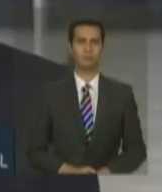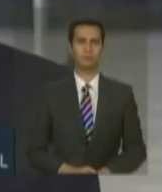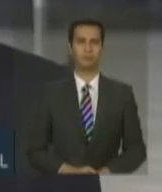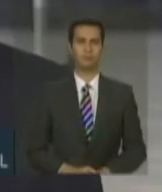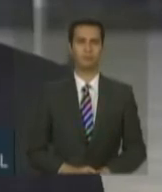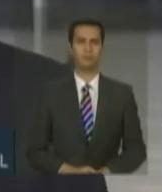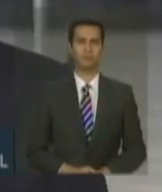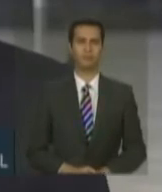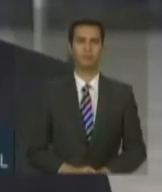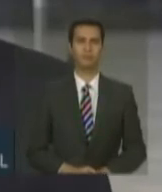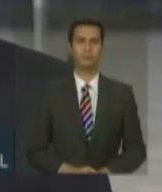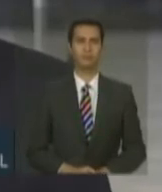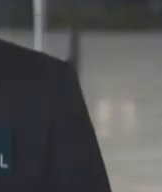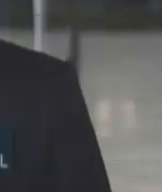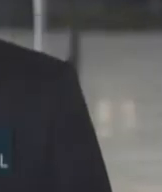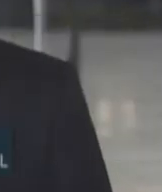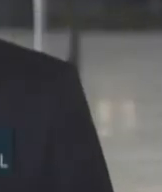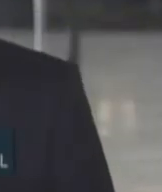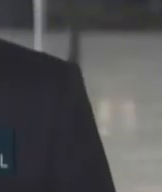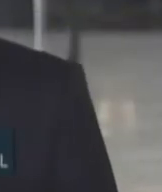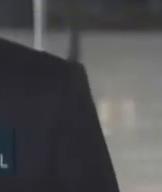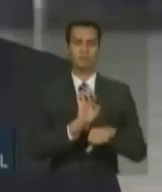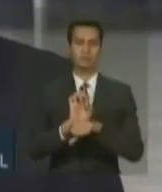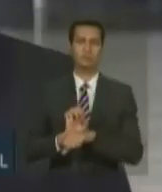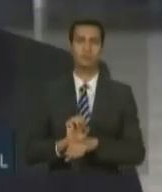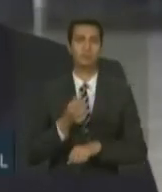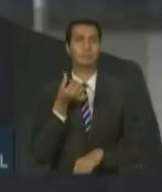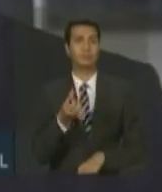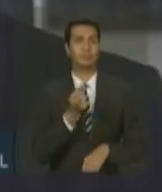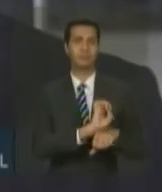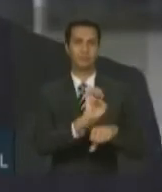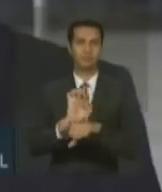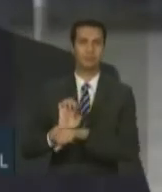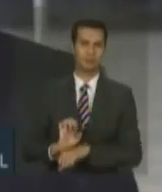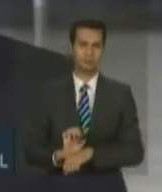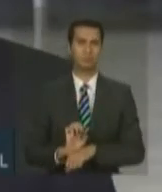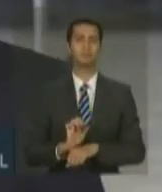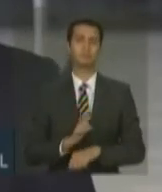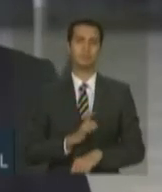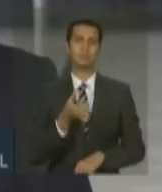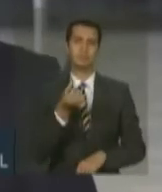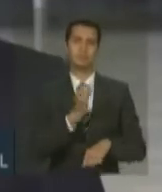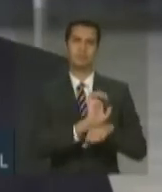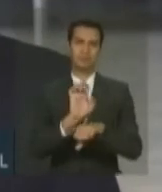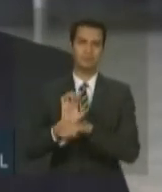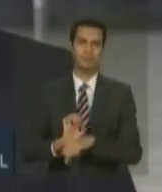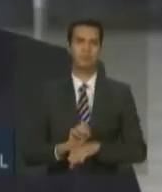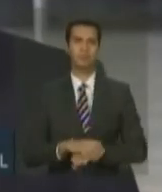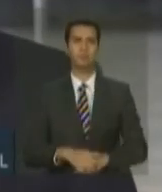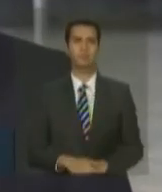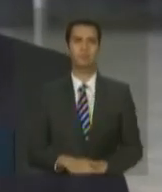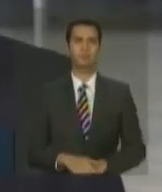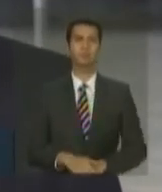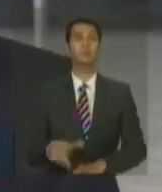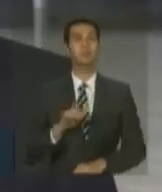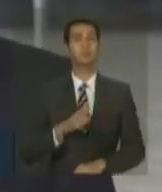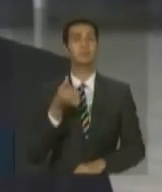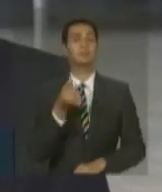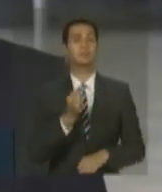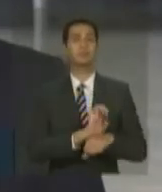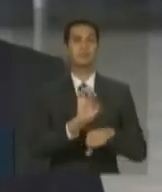Quais são os seis? São Paulo está na frente? São 6. São 6 estados. São Paulo, Minas? São 6 estados.